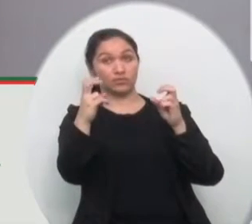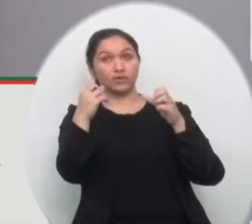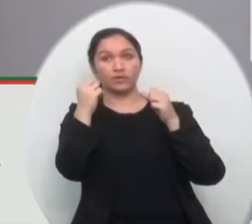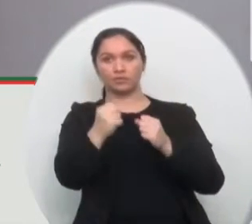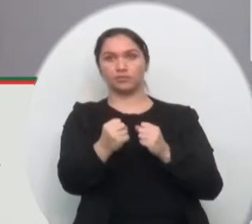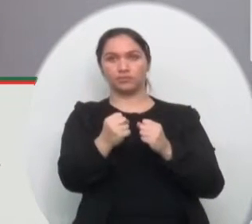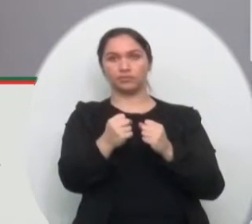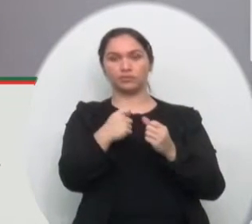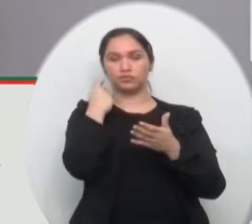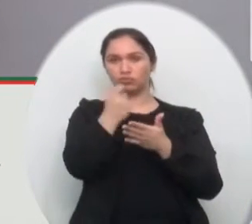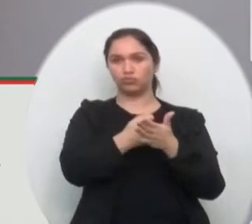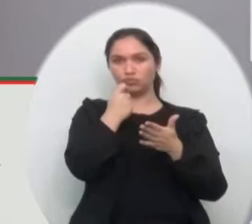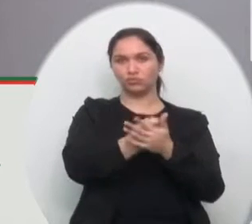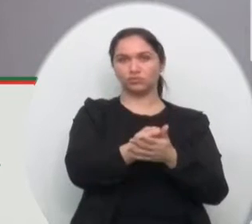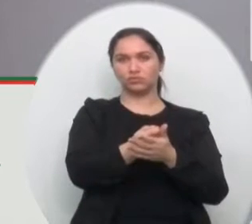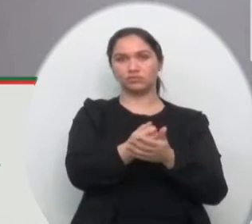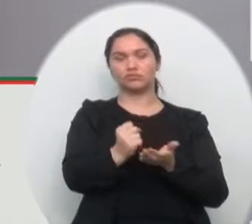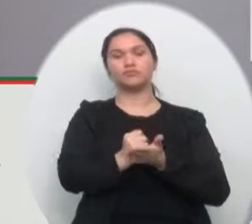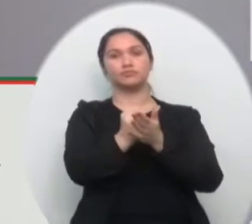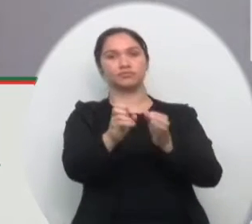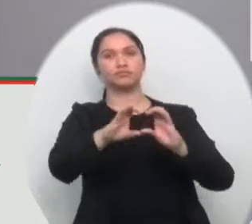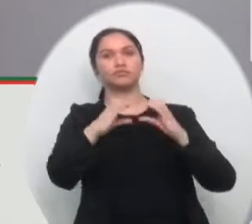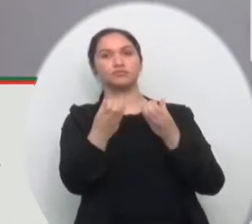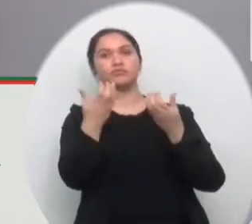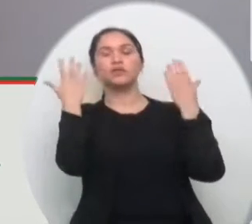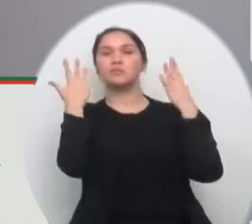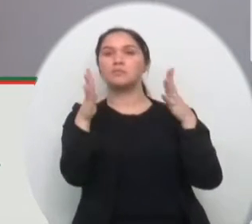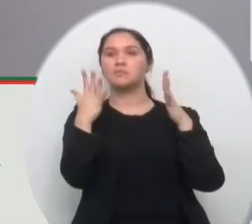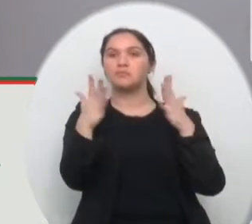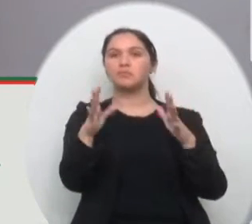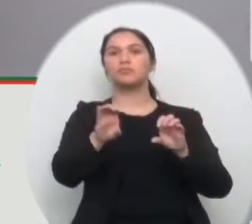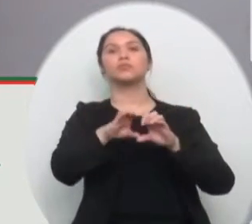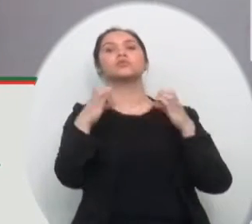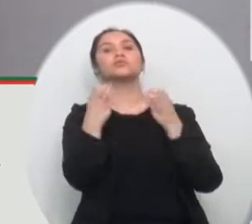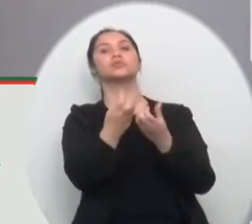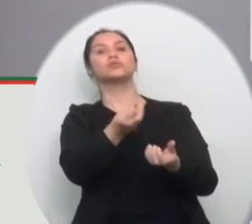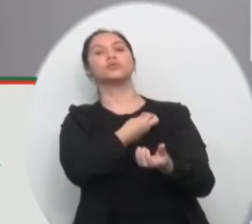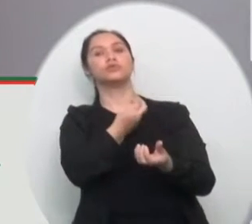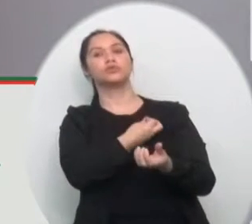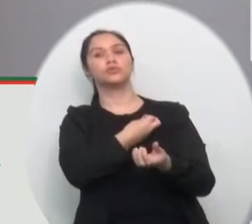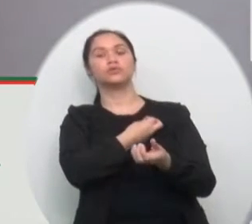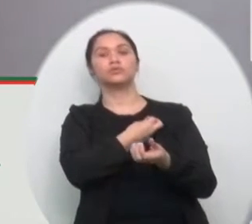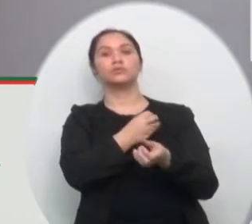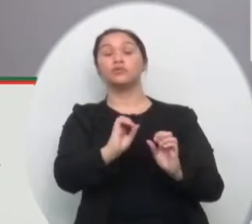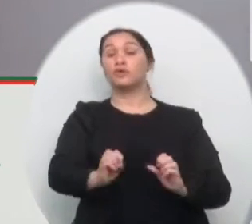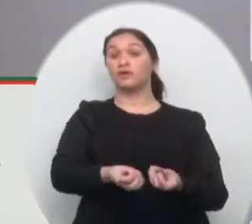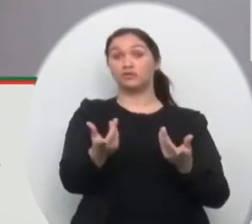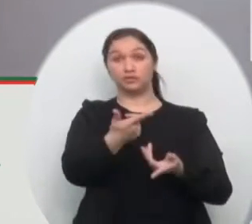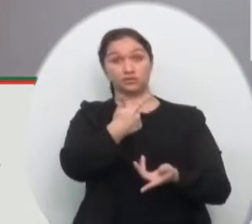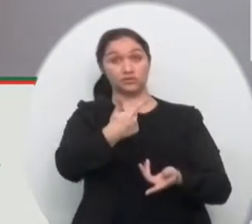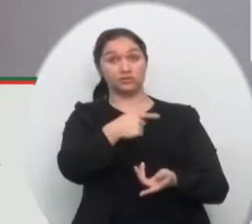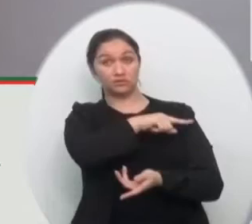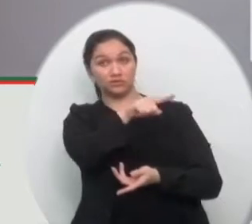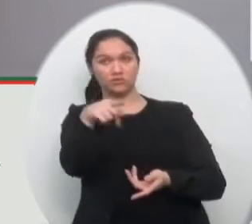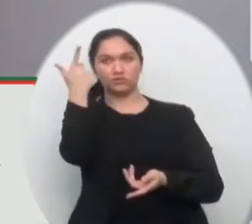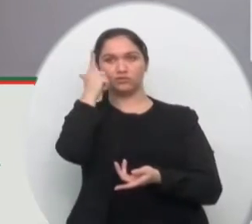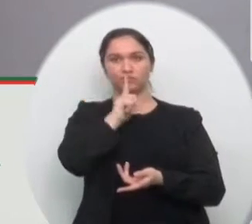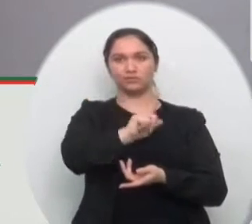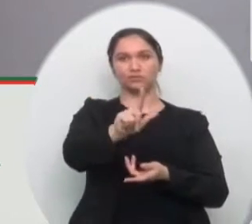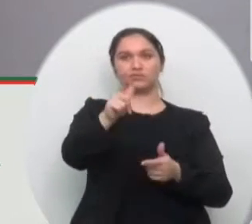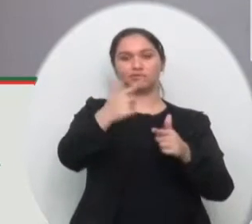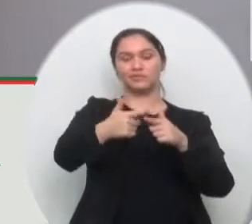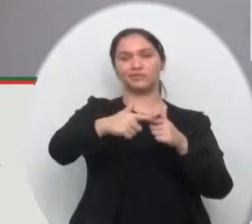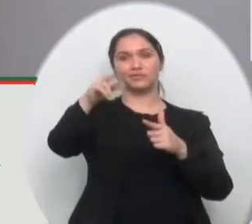dessa comunidade. Parabéns a todos vocês, a comunidade que está presente, é dessa forma que vocês vão conseguir sucesso